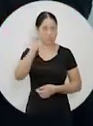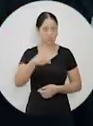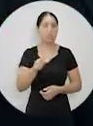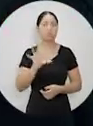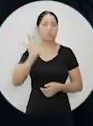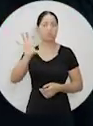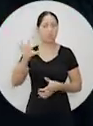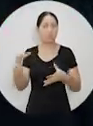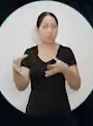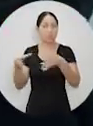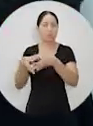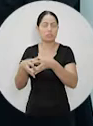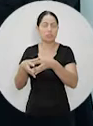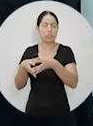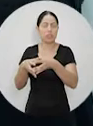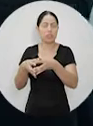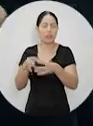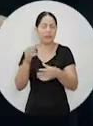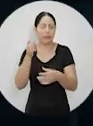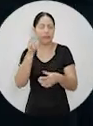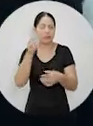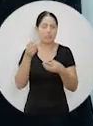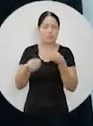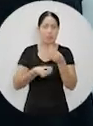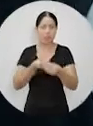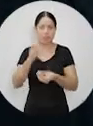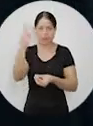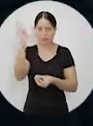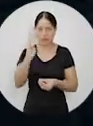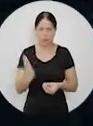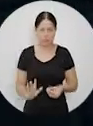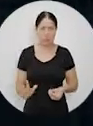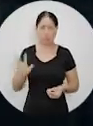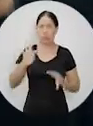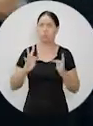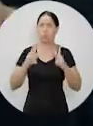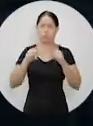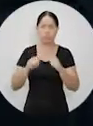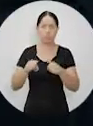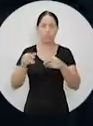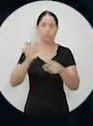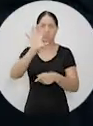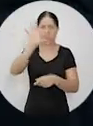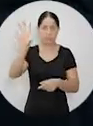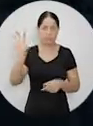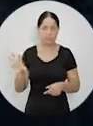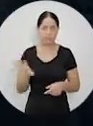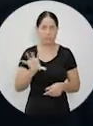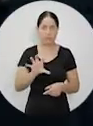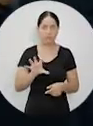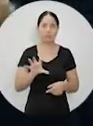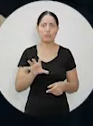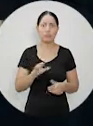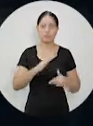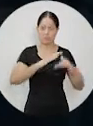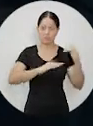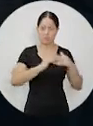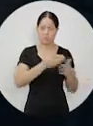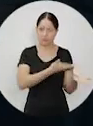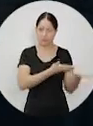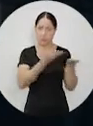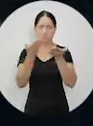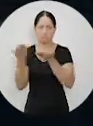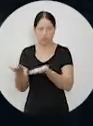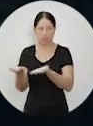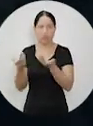os conselhos seccionais, porque a ideia é nacionalizar isso, como você bem disse, que os conselhos eles possam receber